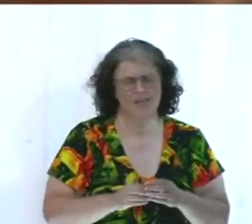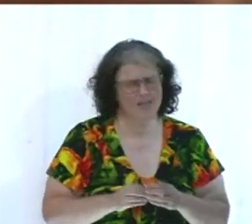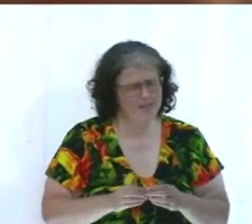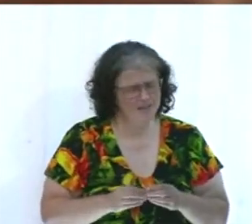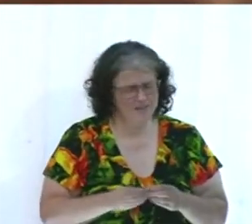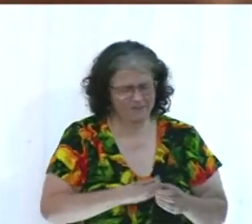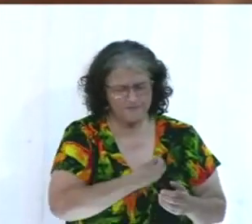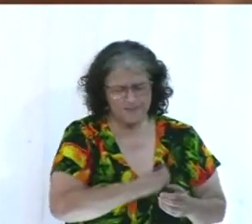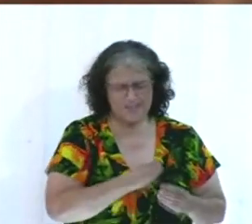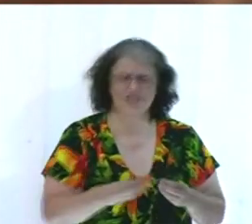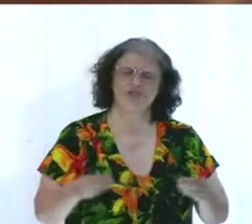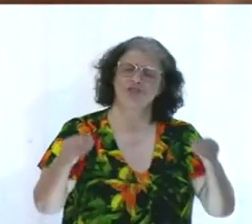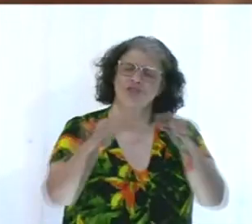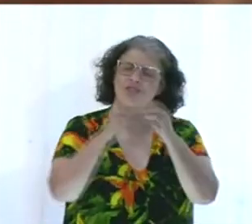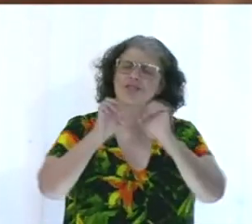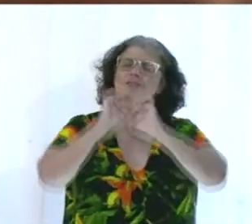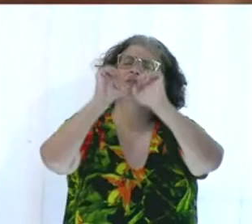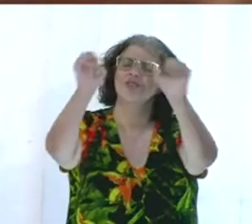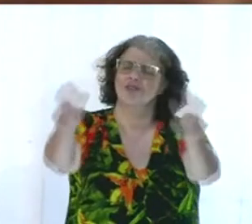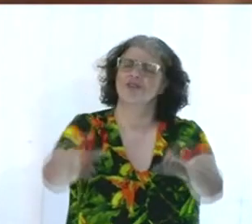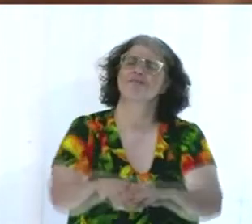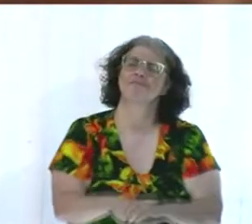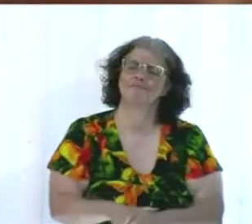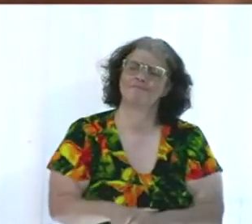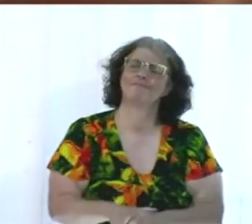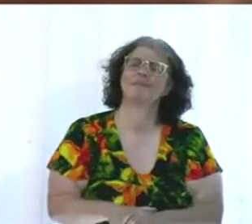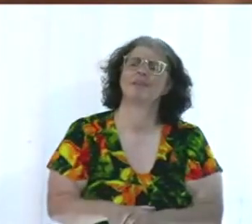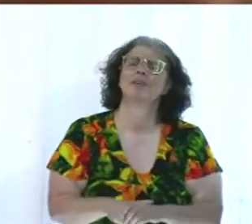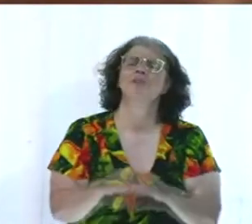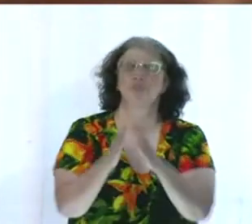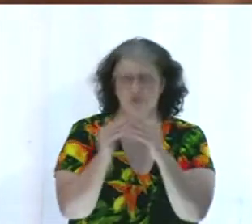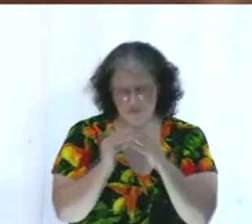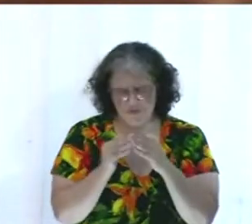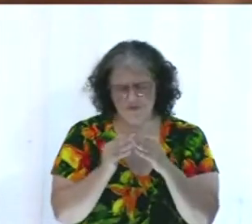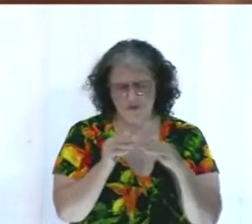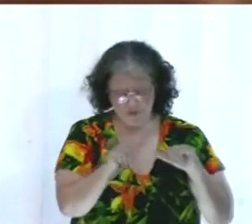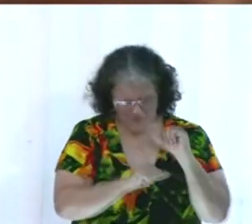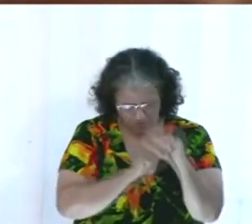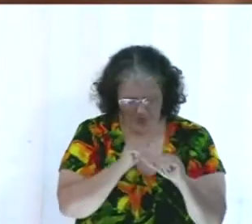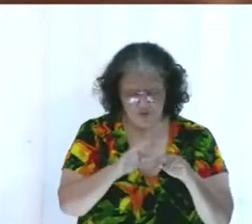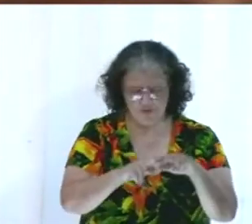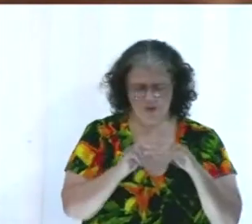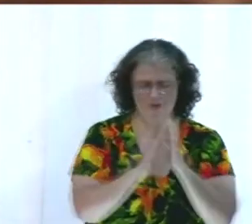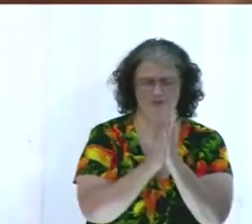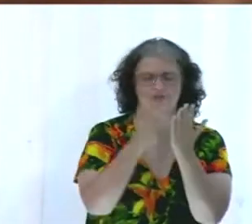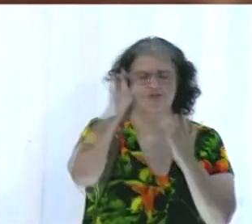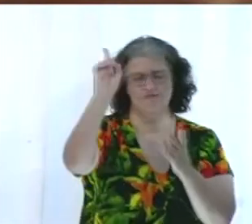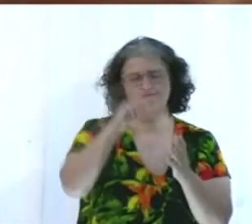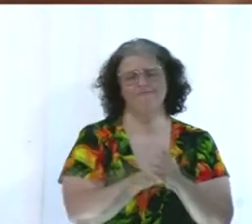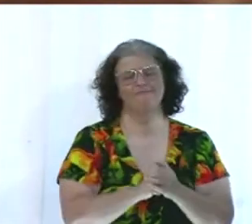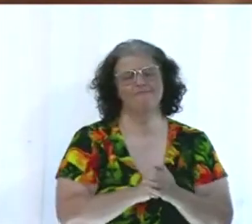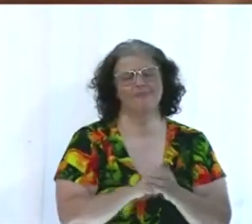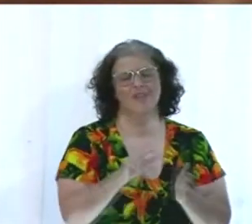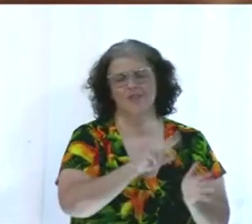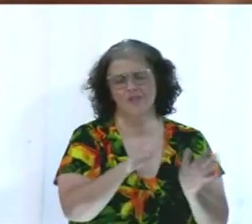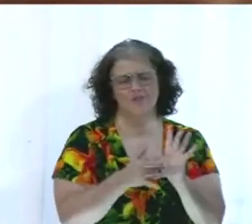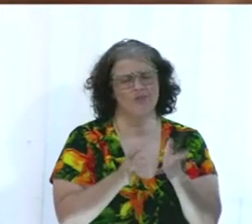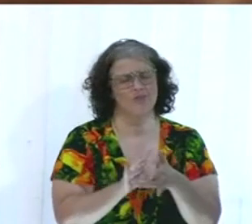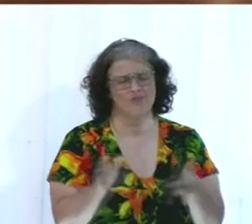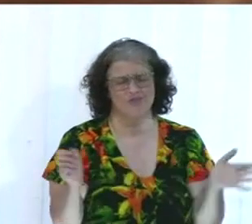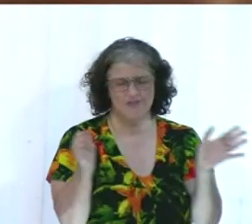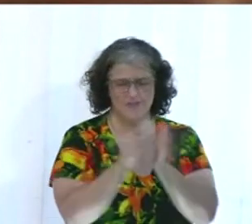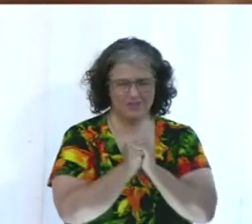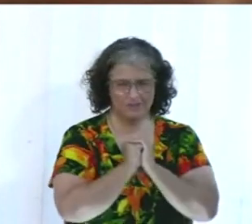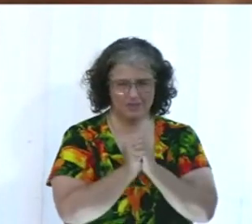Pai, continua operando através da tua palavra e do teu Santo Espírito, ó Deus, eu oro em nome de Jesus,